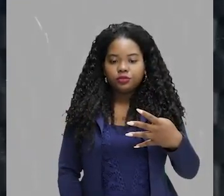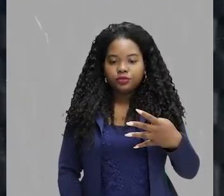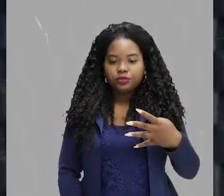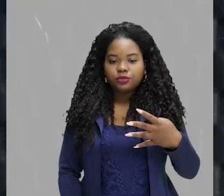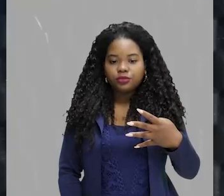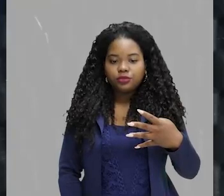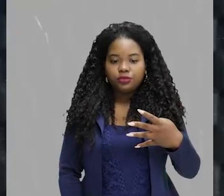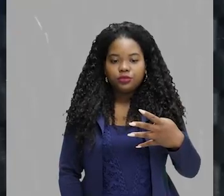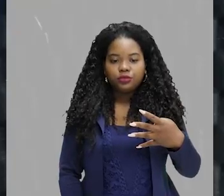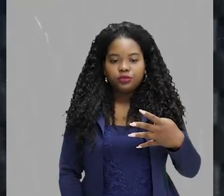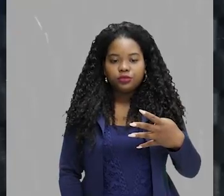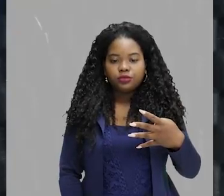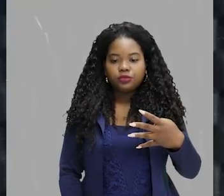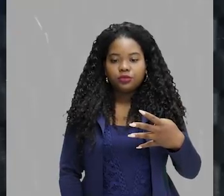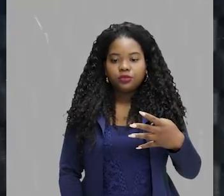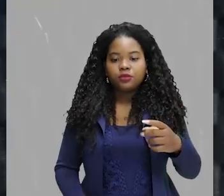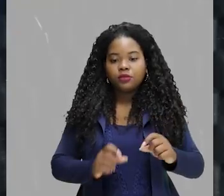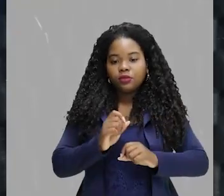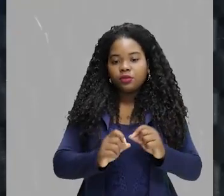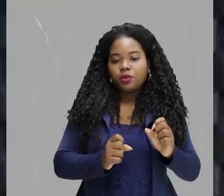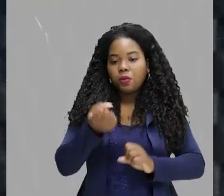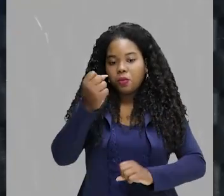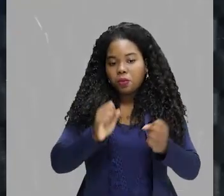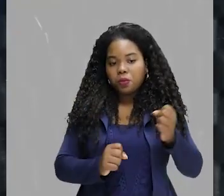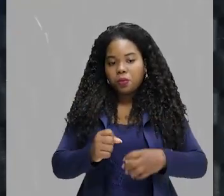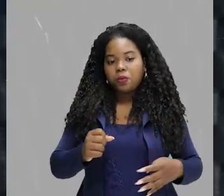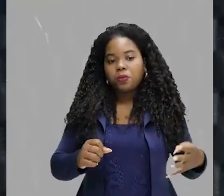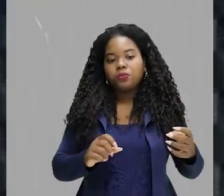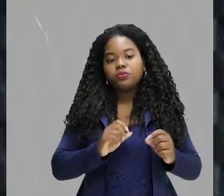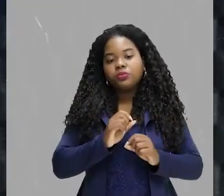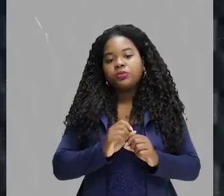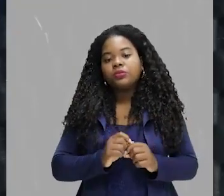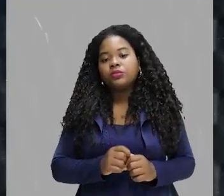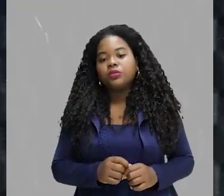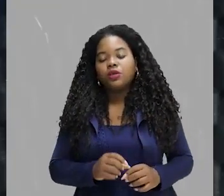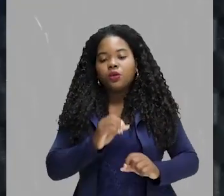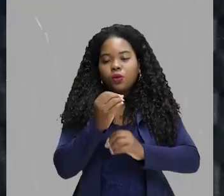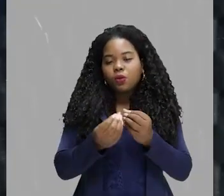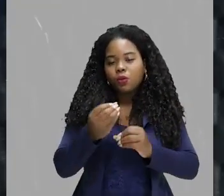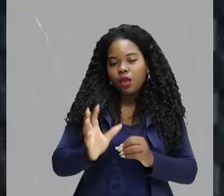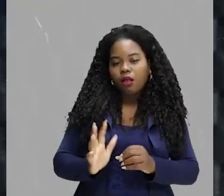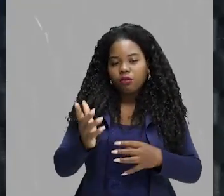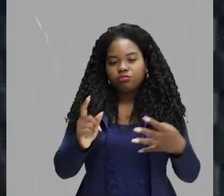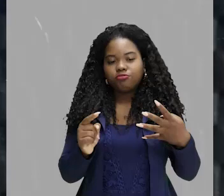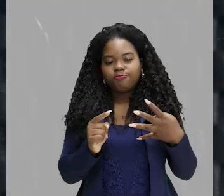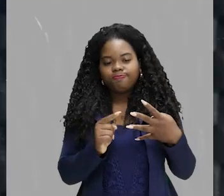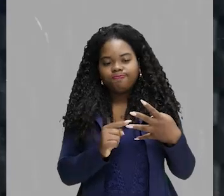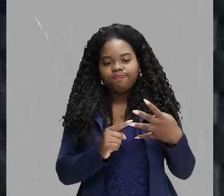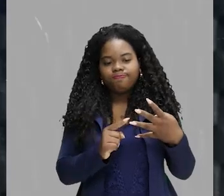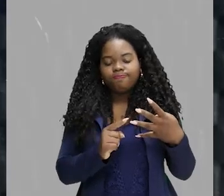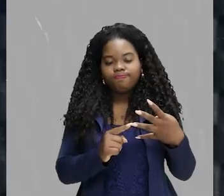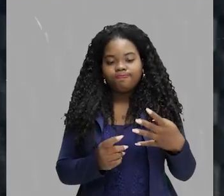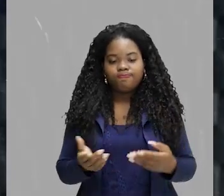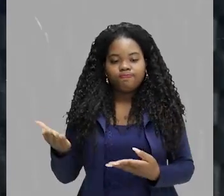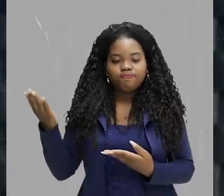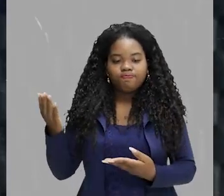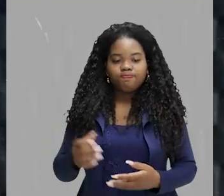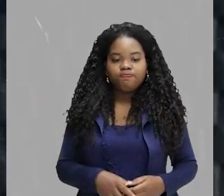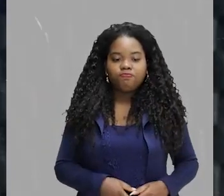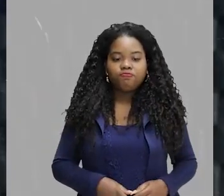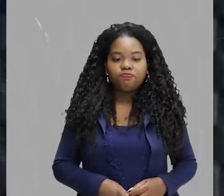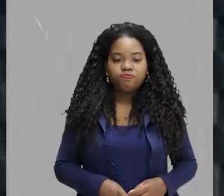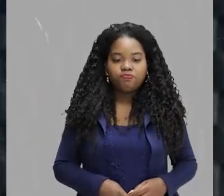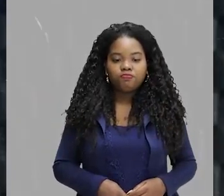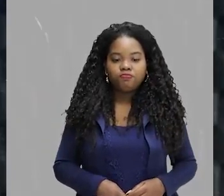da produção. A gente está falando aqui principalmente da indústria, tá? E os impactos socioambientais. Terceiro, a gente vai falar de